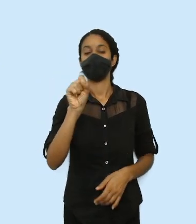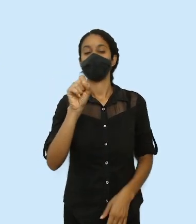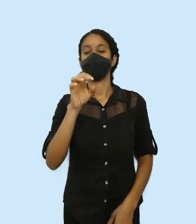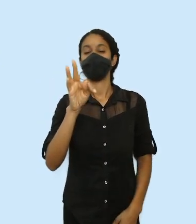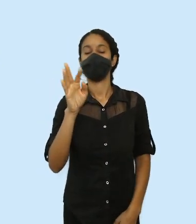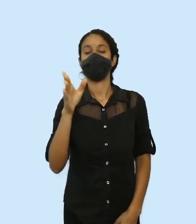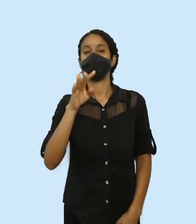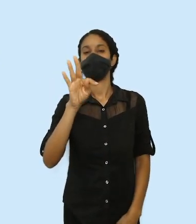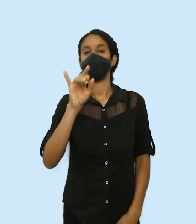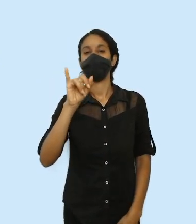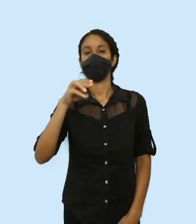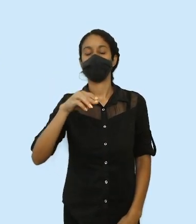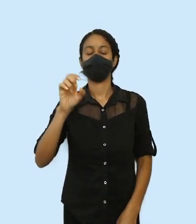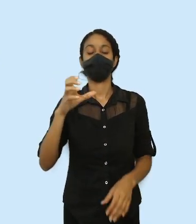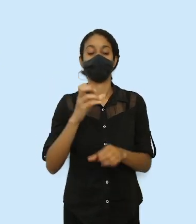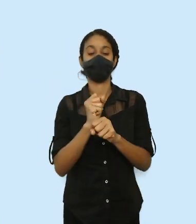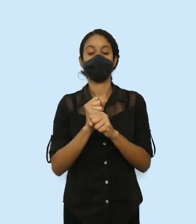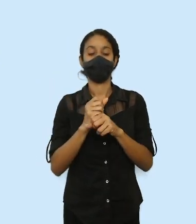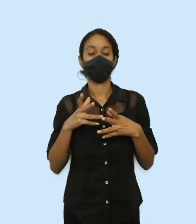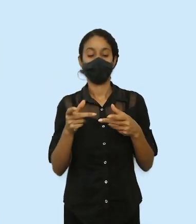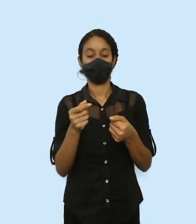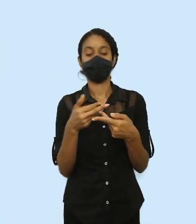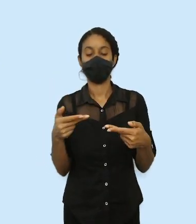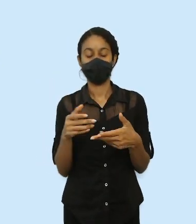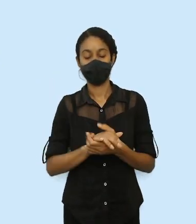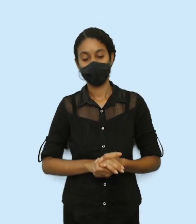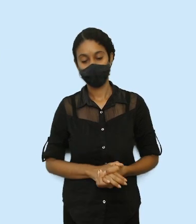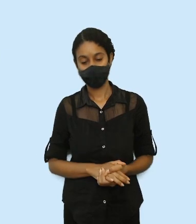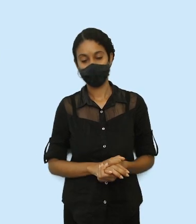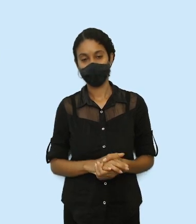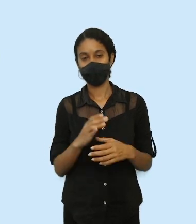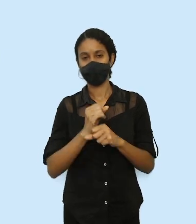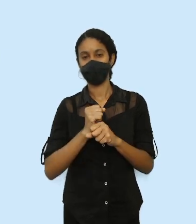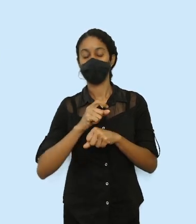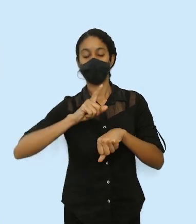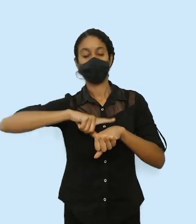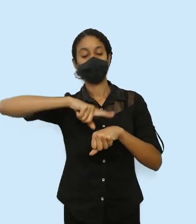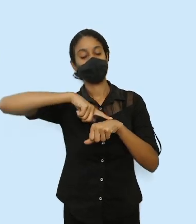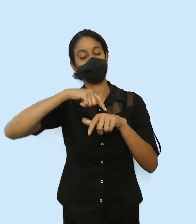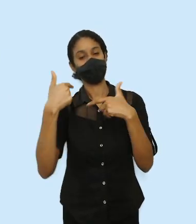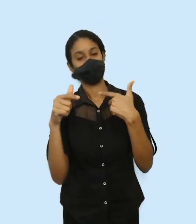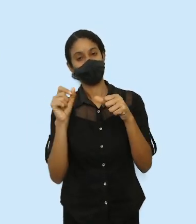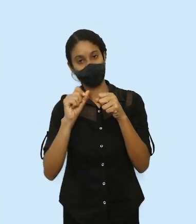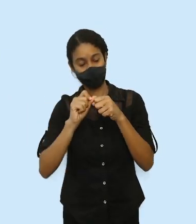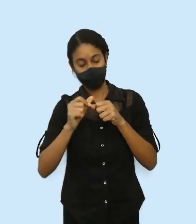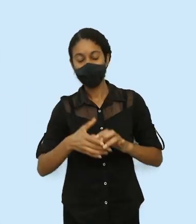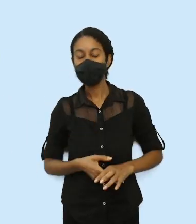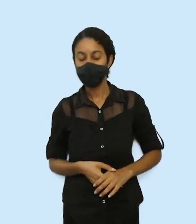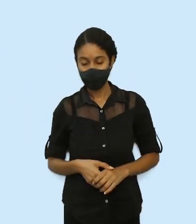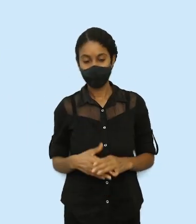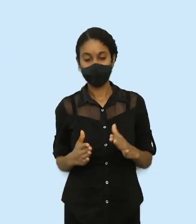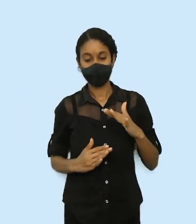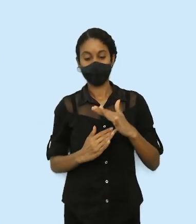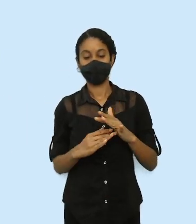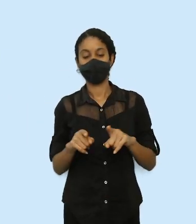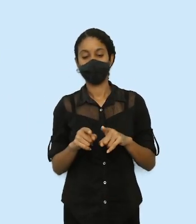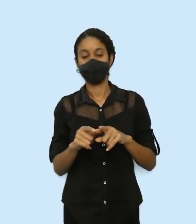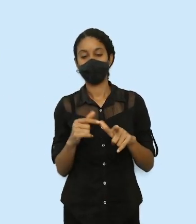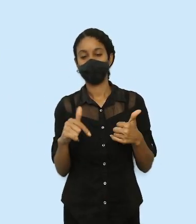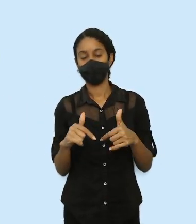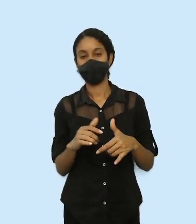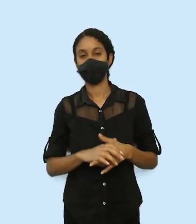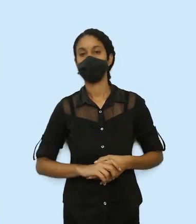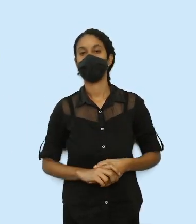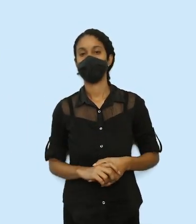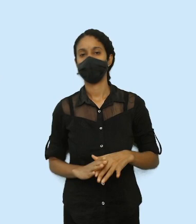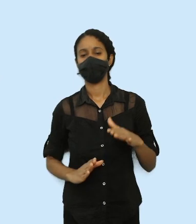seria calcular os estoques a partir do cálculo do tempo de produção. Mas isso também limitava um pouco o trabalhador, na verdade